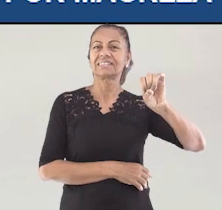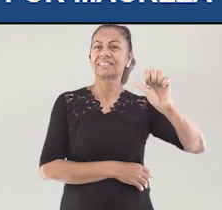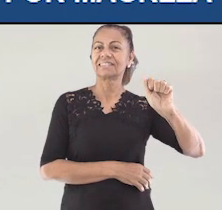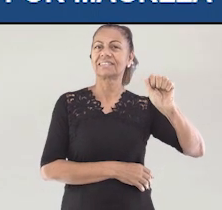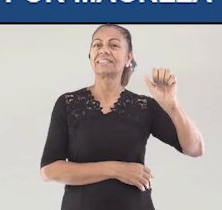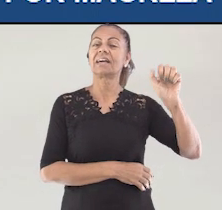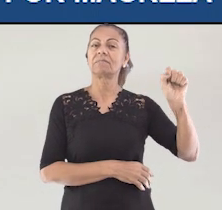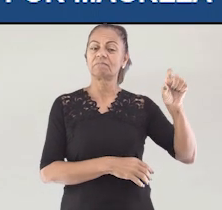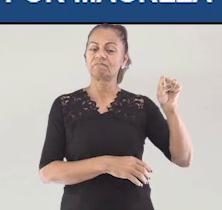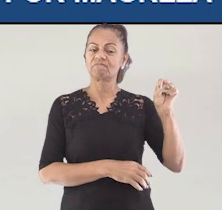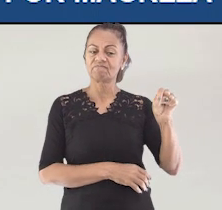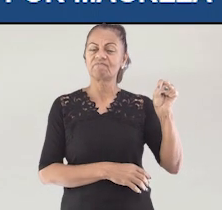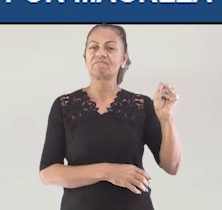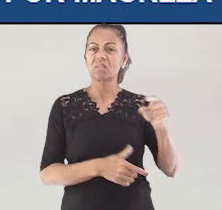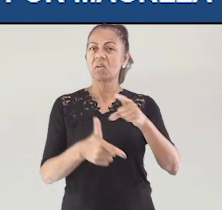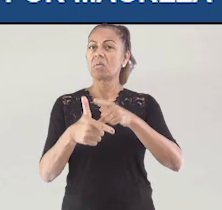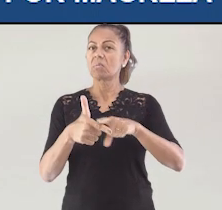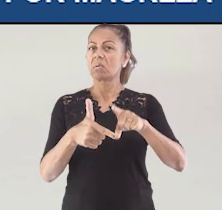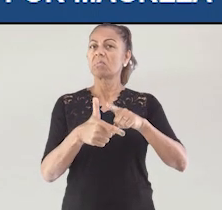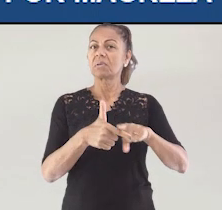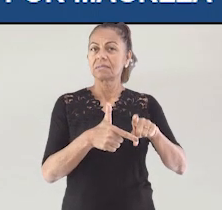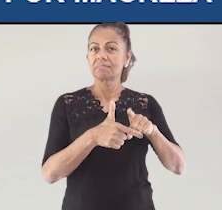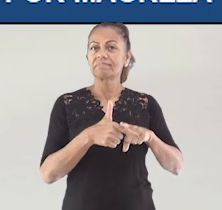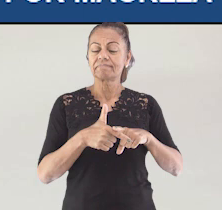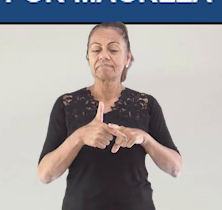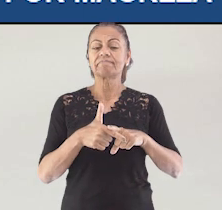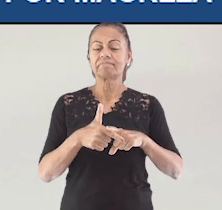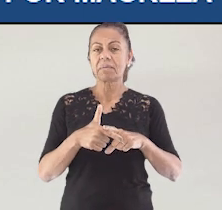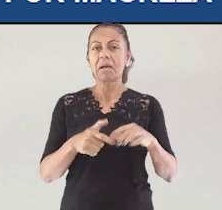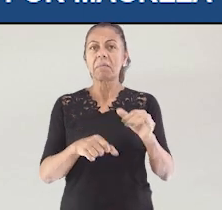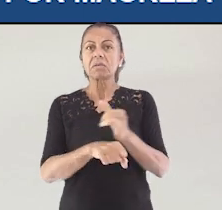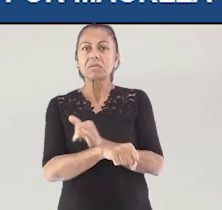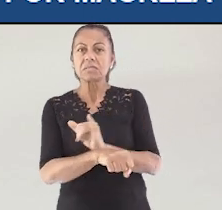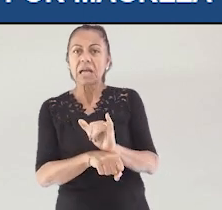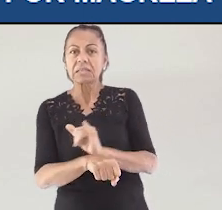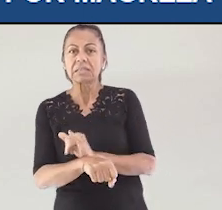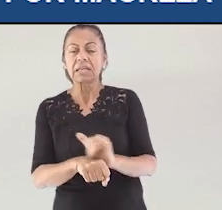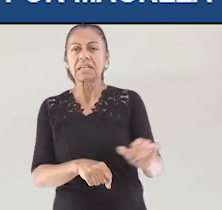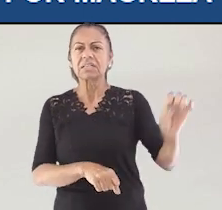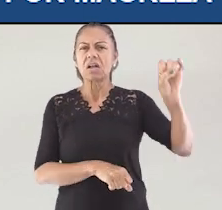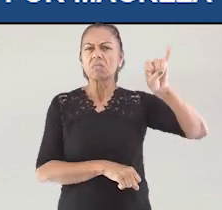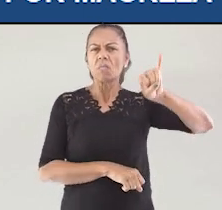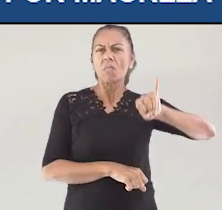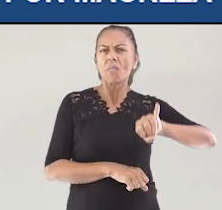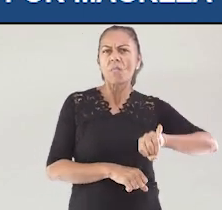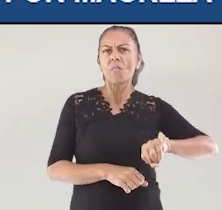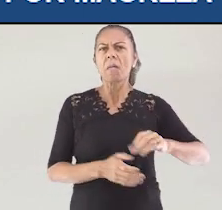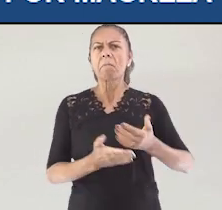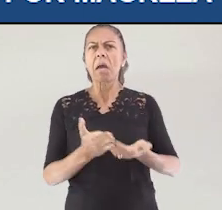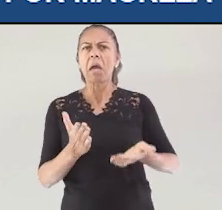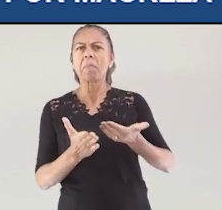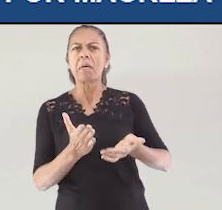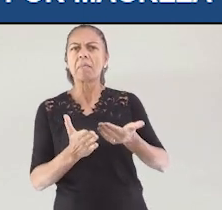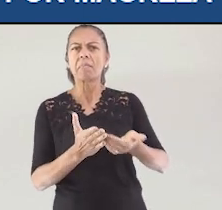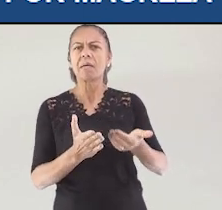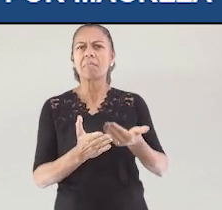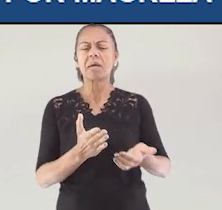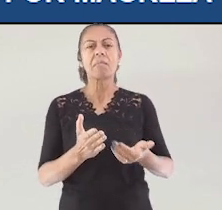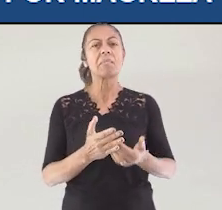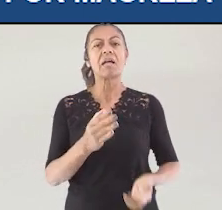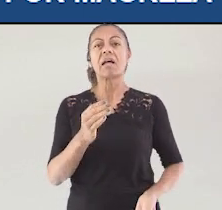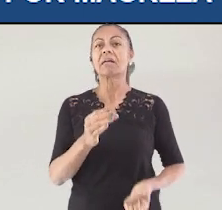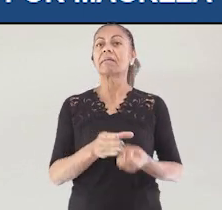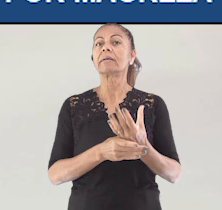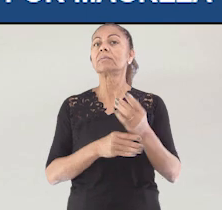anorexia é um transtorno alimentar no qual tem a busca implacável por magreza. Leva a pessoa